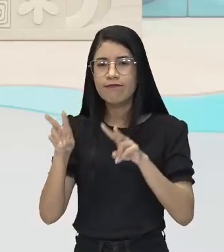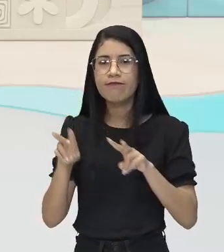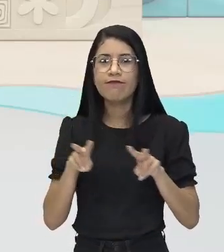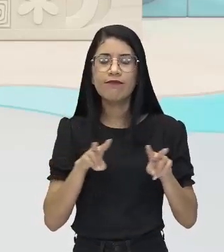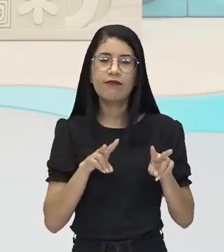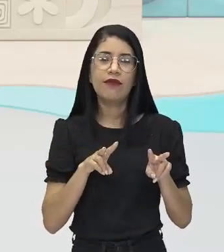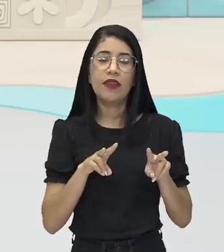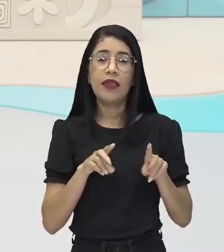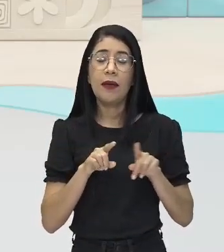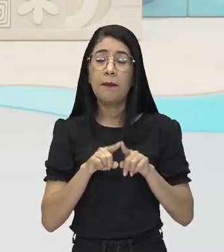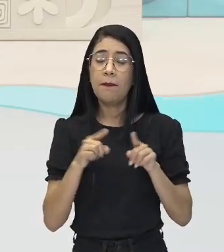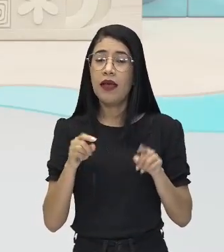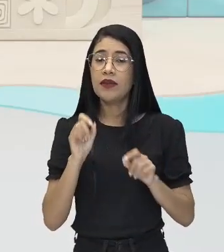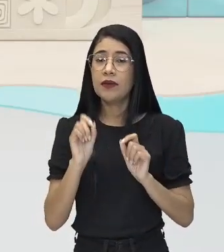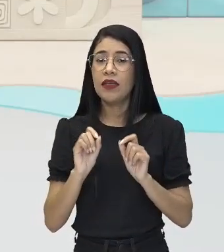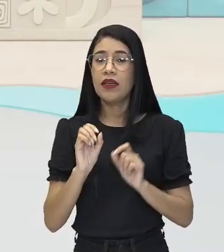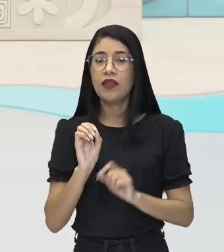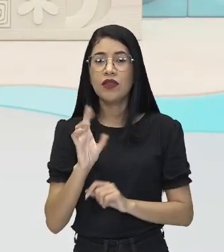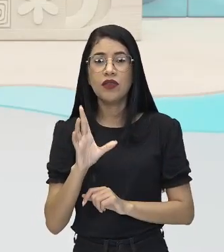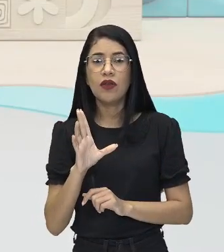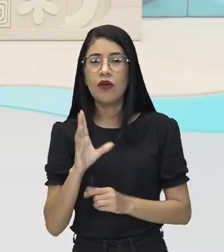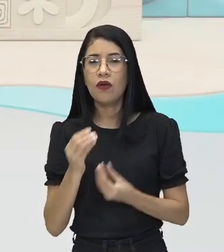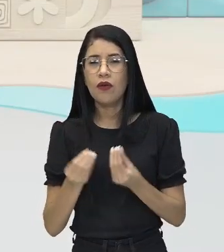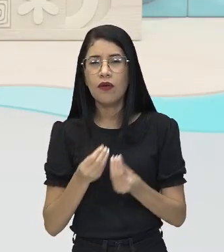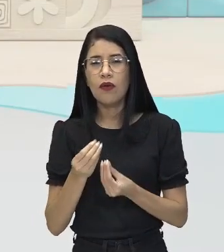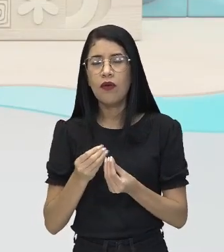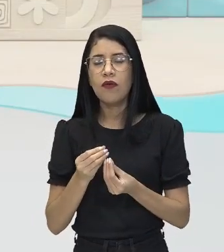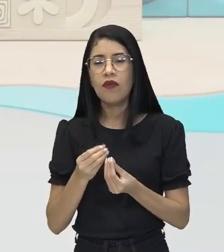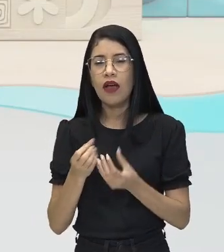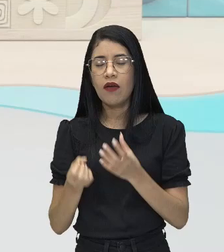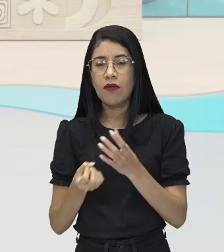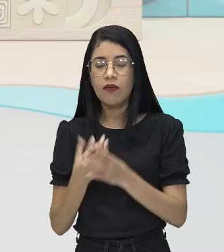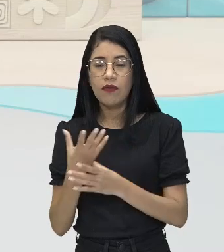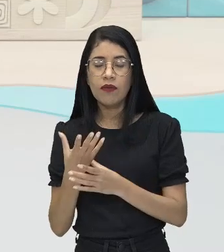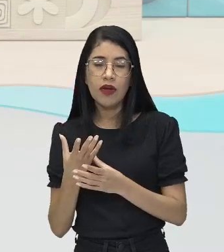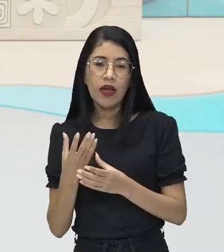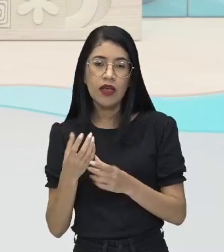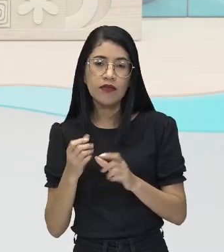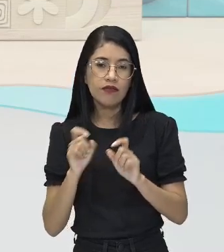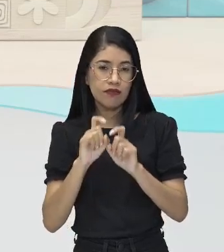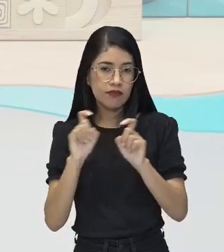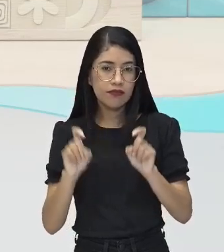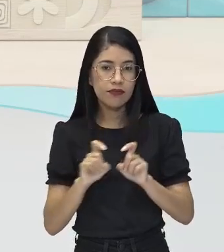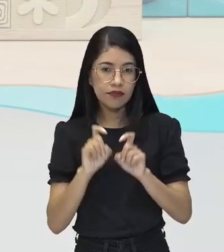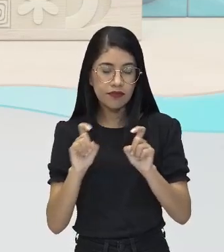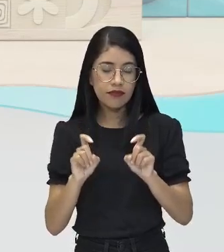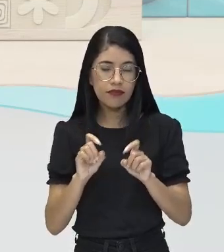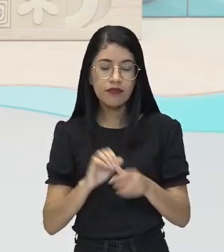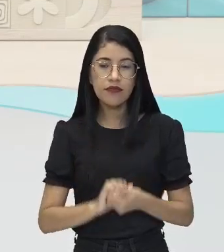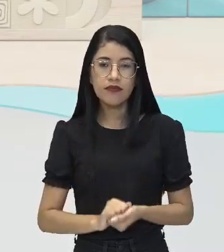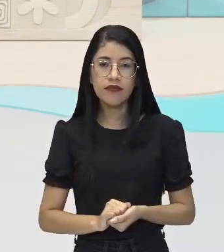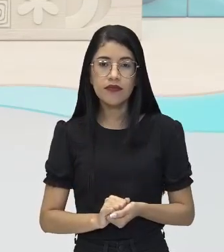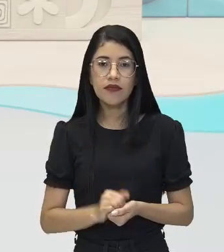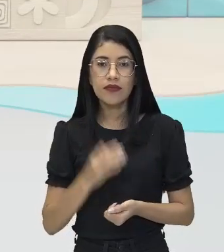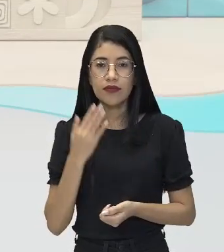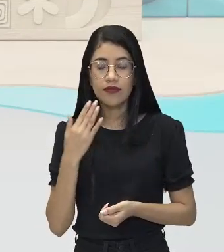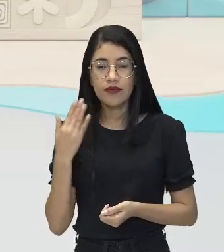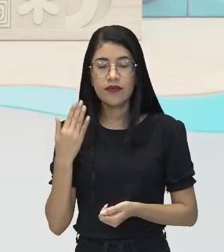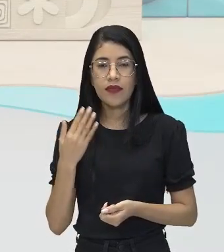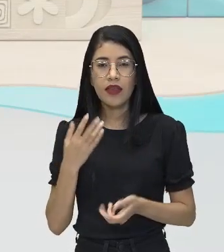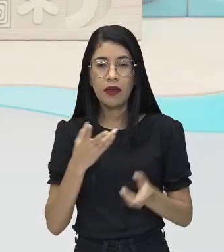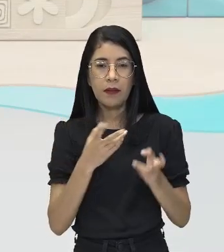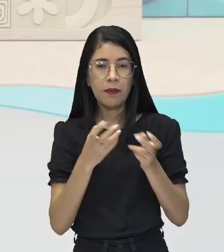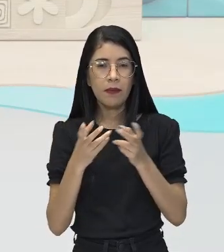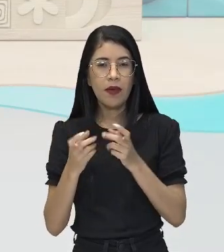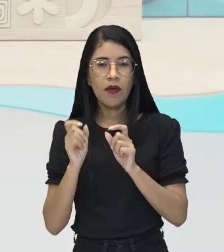aqui foi o quê? Foi uma restauração, né? E aí vocês estão vendo que